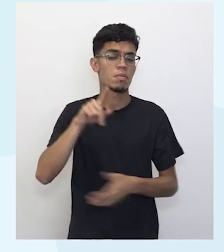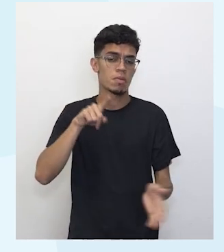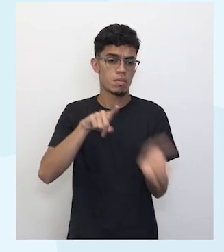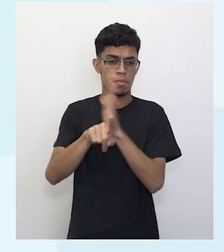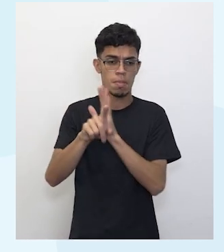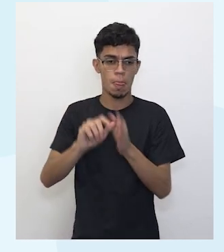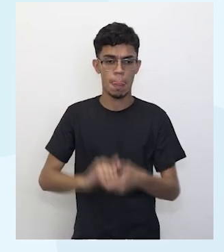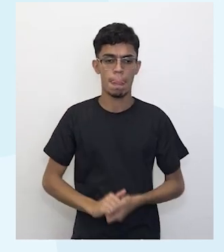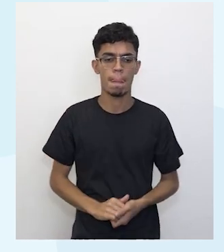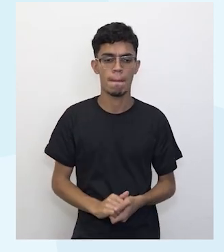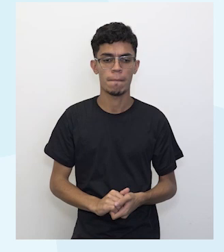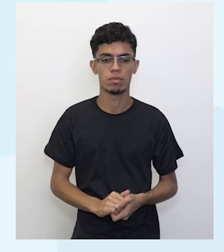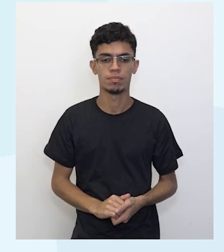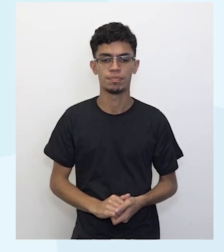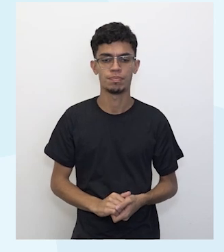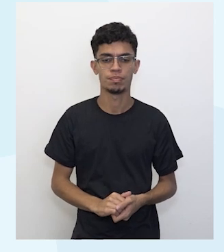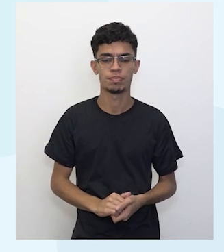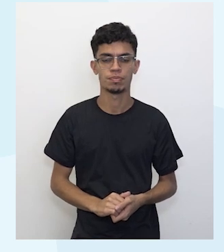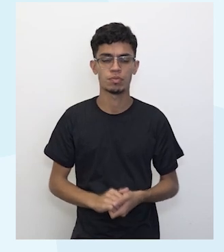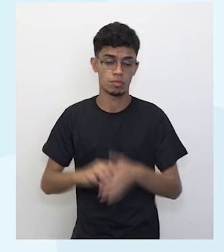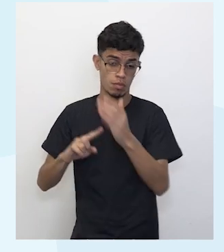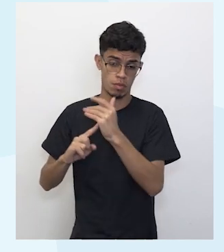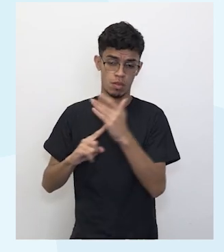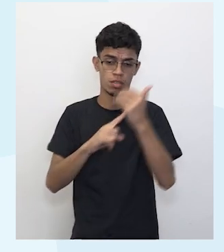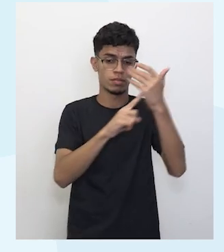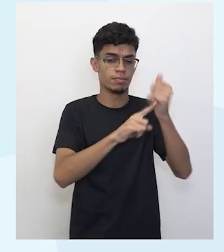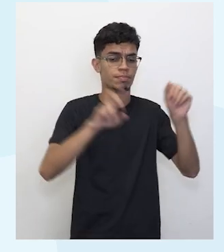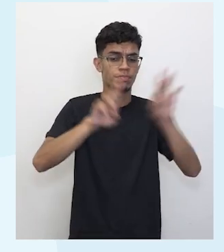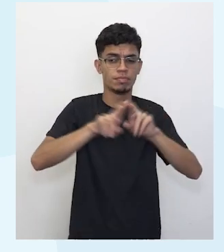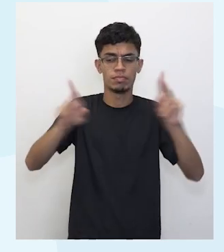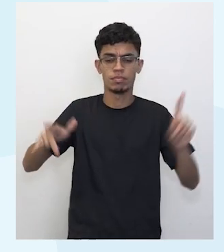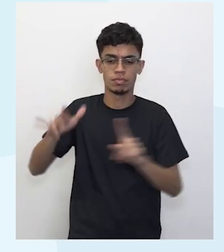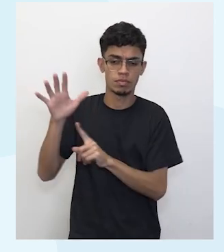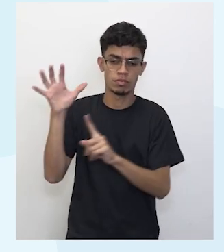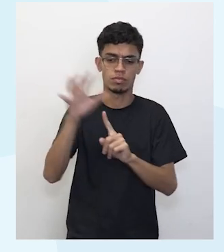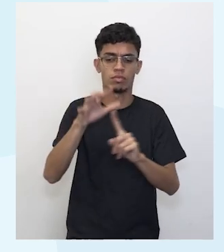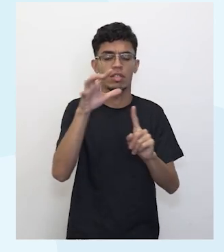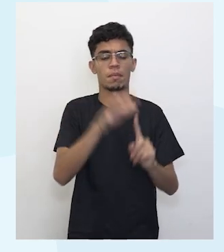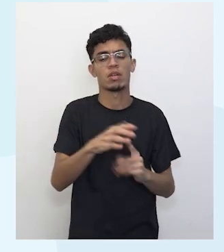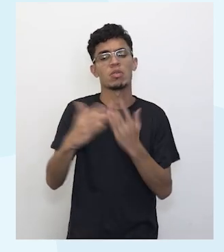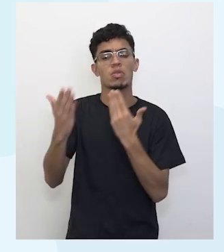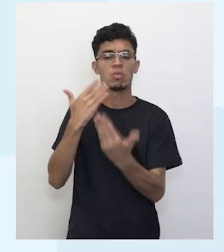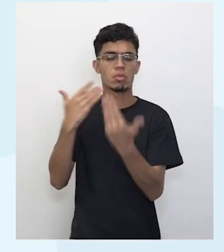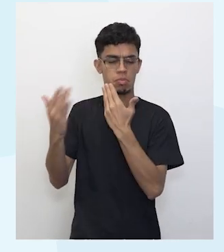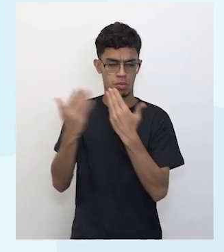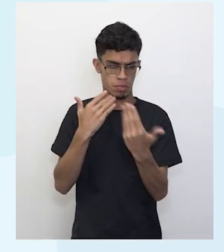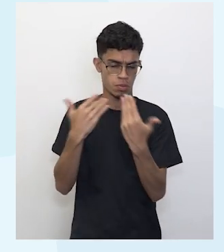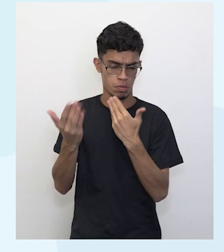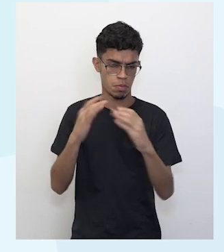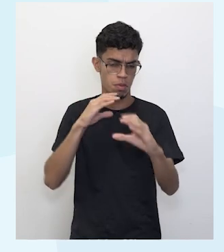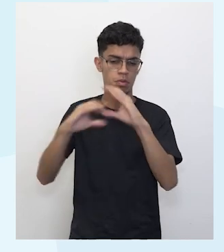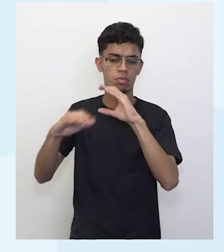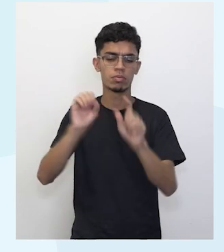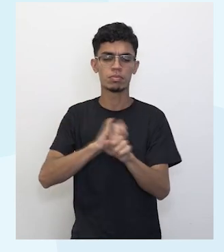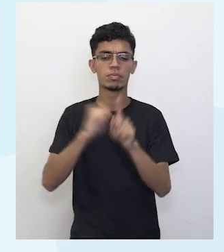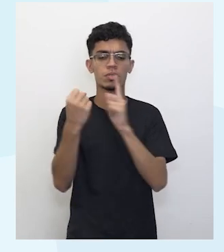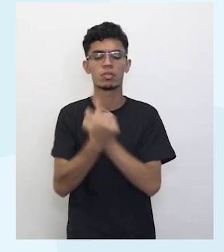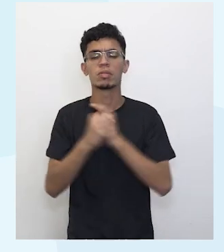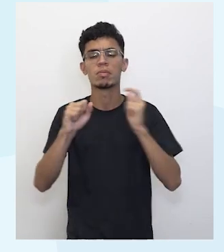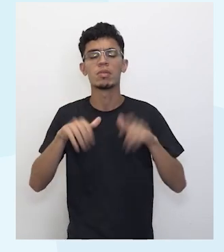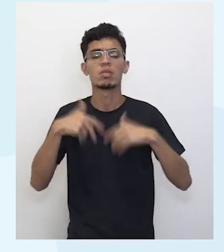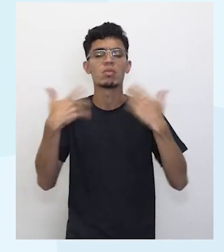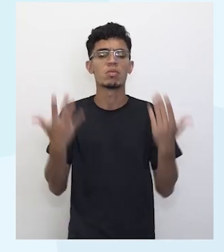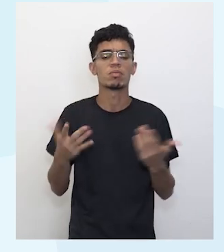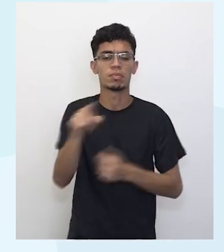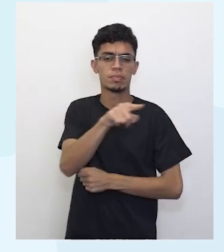pergunta. Diferentes tecnologias influenciam nas diferentes formas de comunicação na sociedade? Quais?